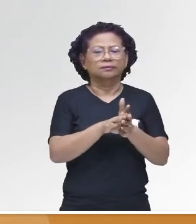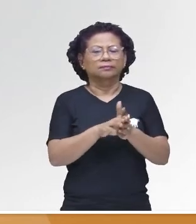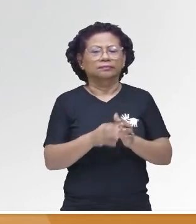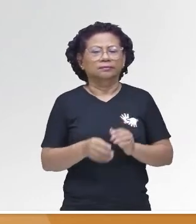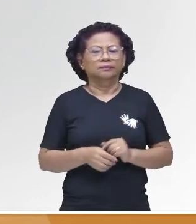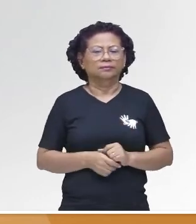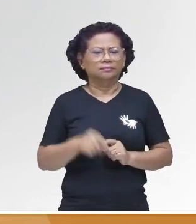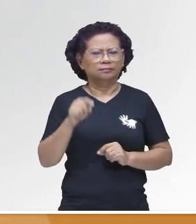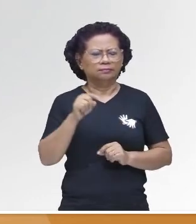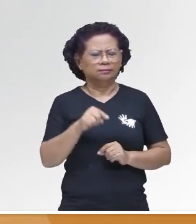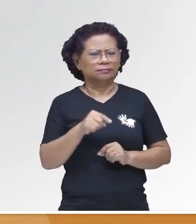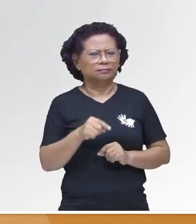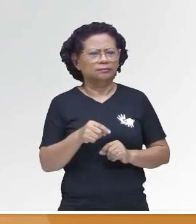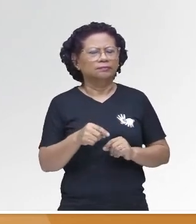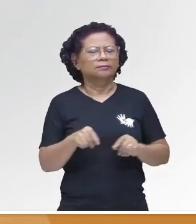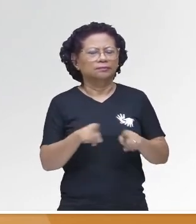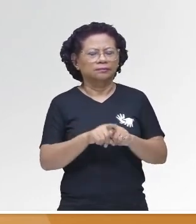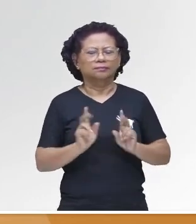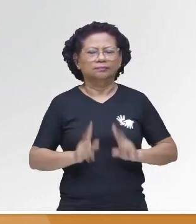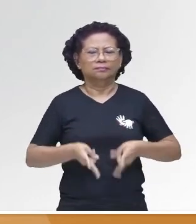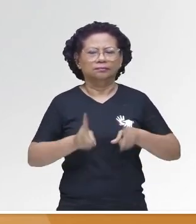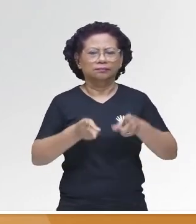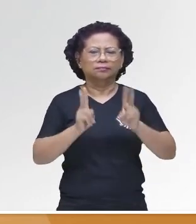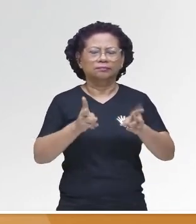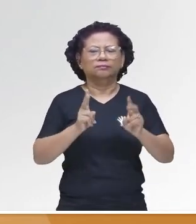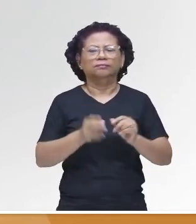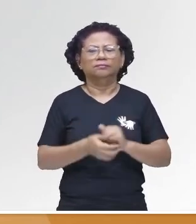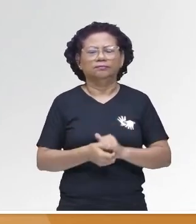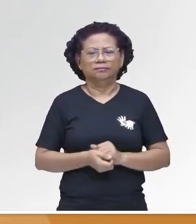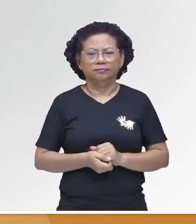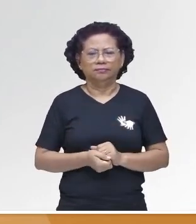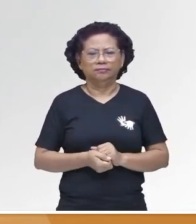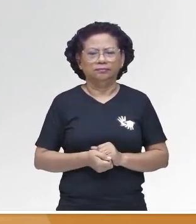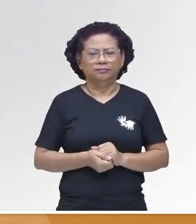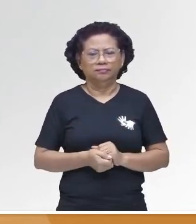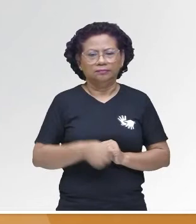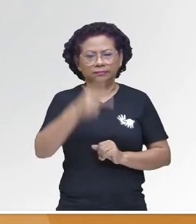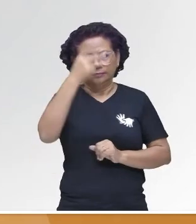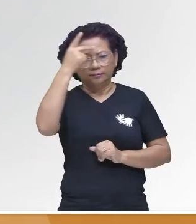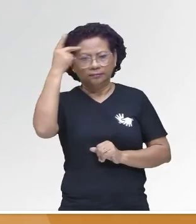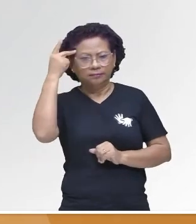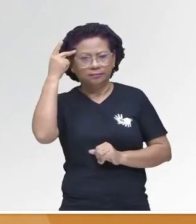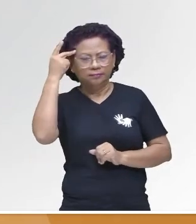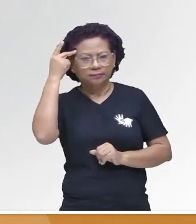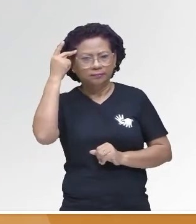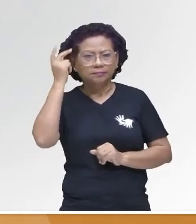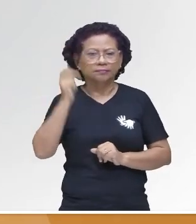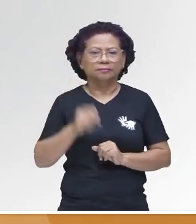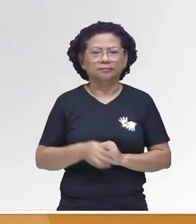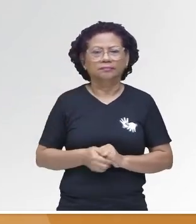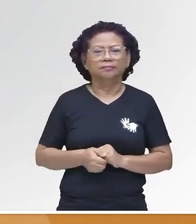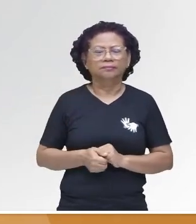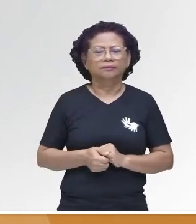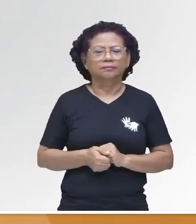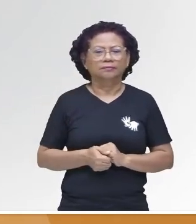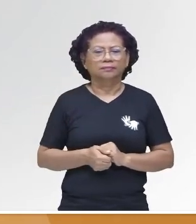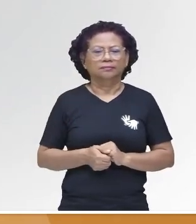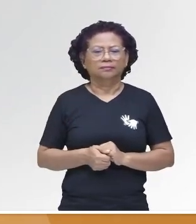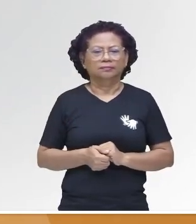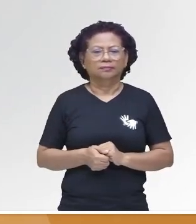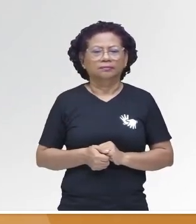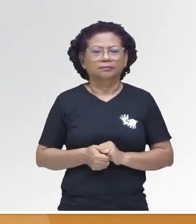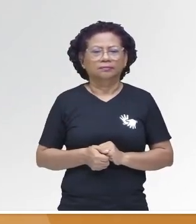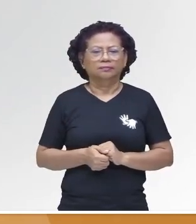garantiu a eles uma total chegada aos seus objetivos. Isso por quê, senhores? Como nós vimos na aula anterior, em